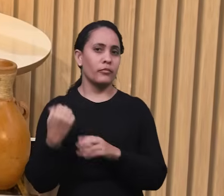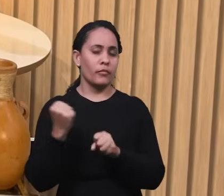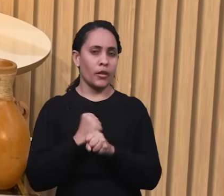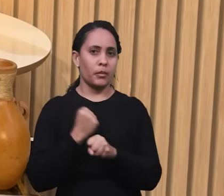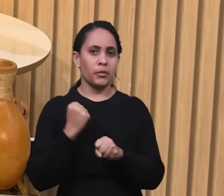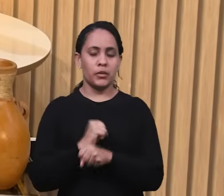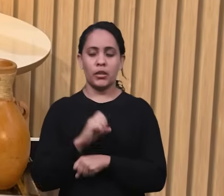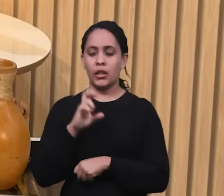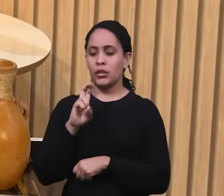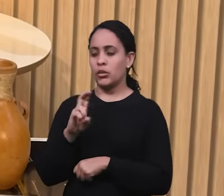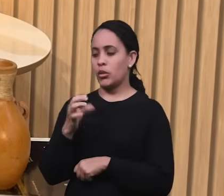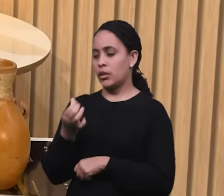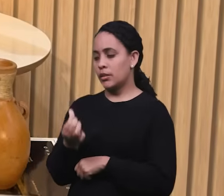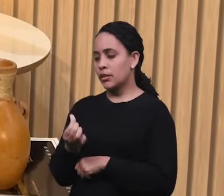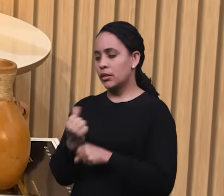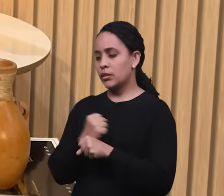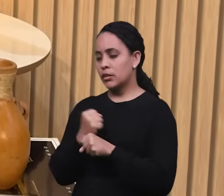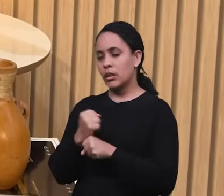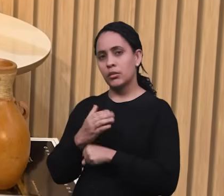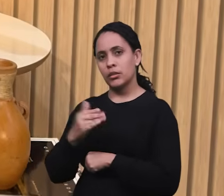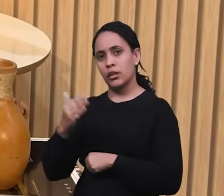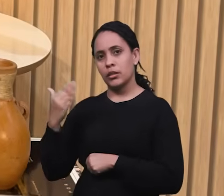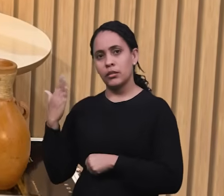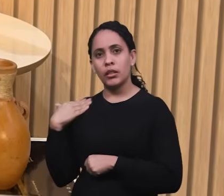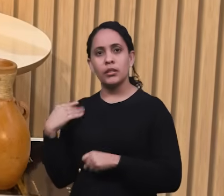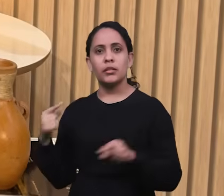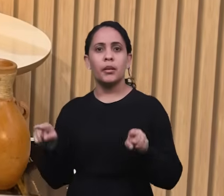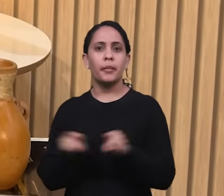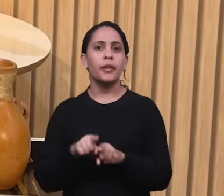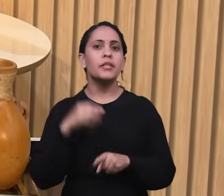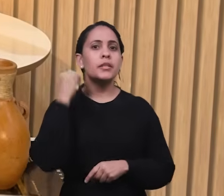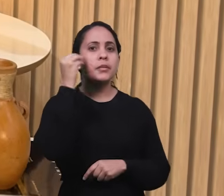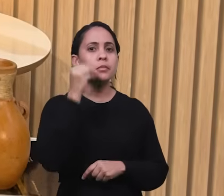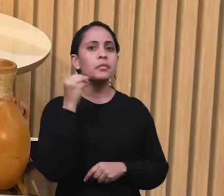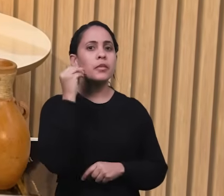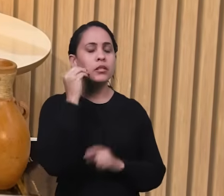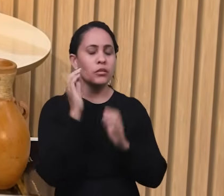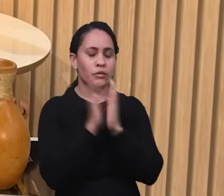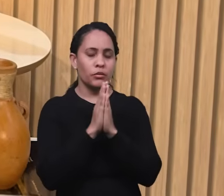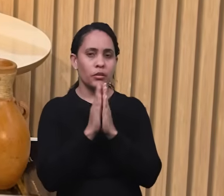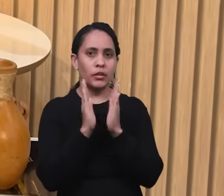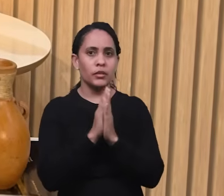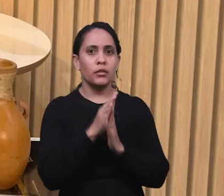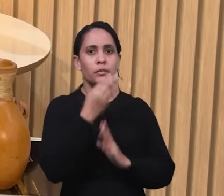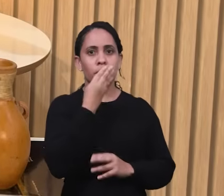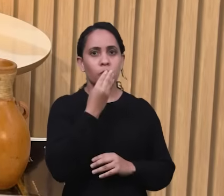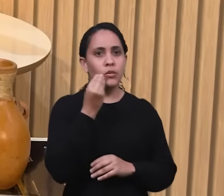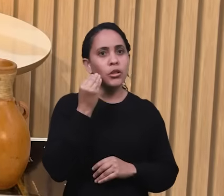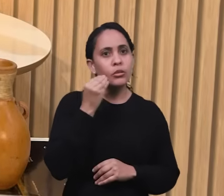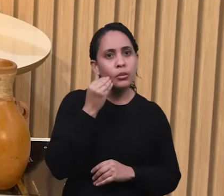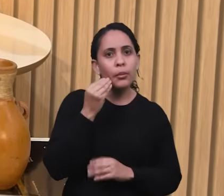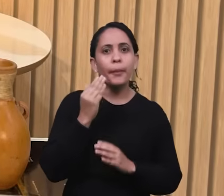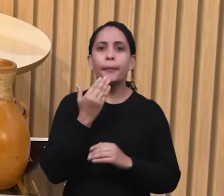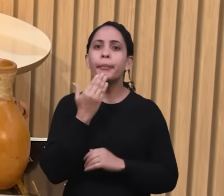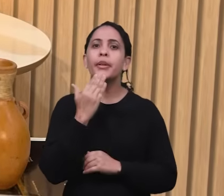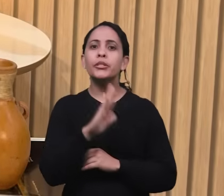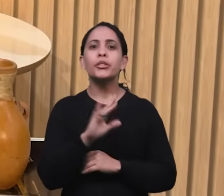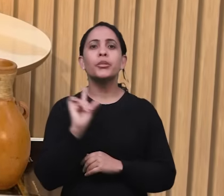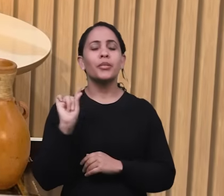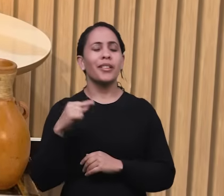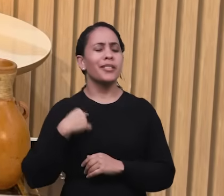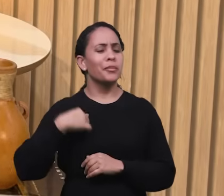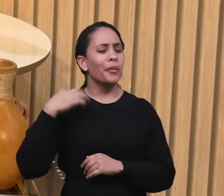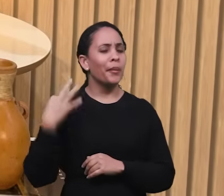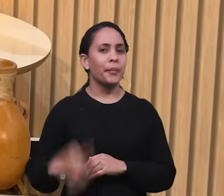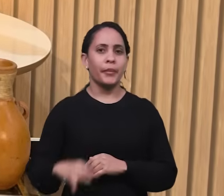uma experiência também com oração, com jejuns, pedindo exatamente a mesma coisa, que nós